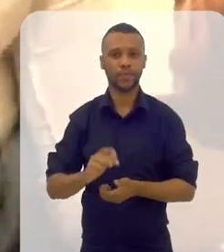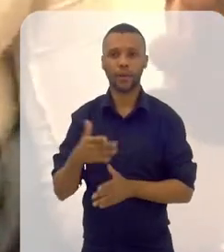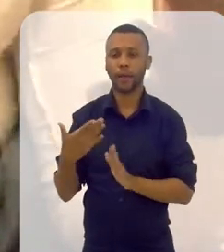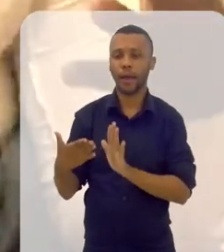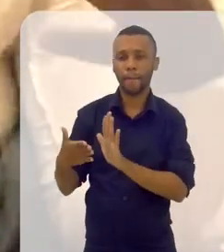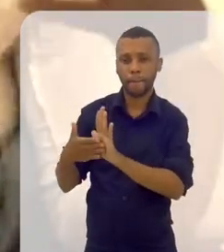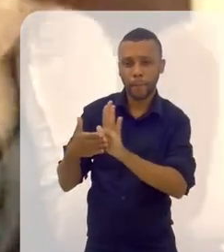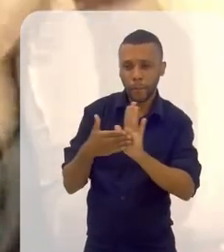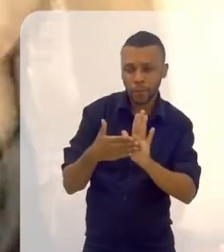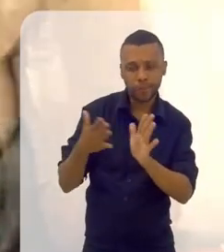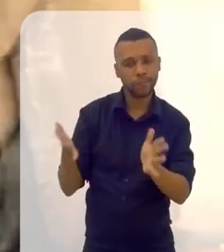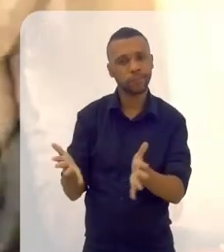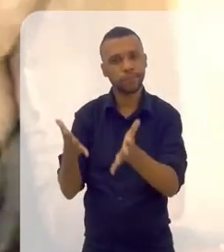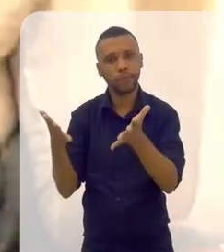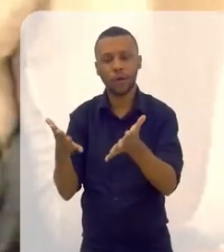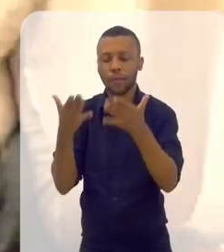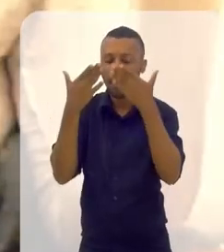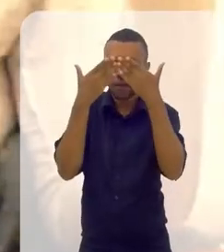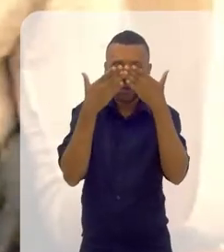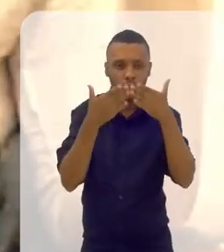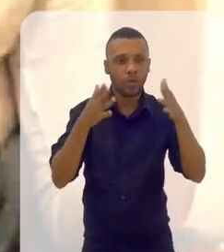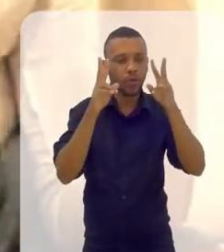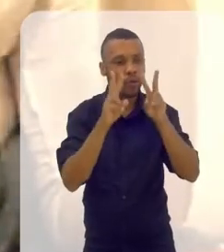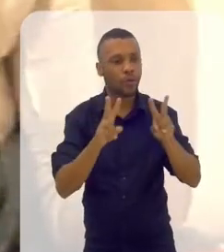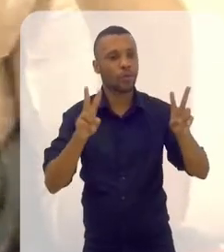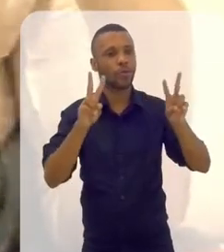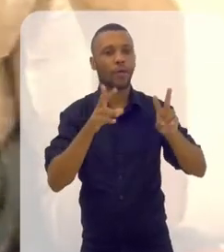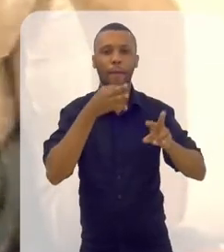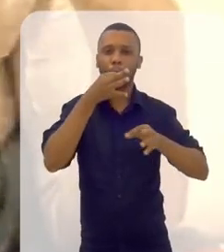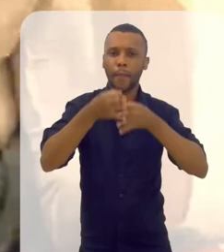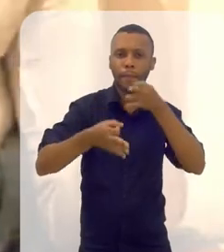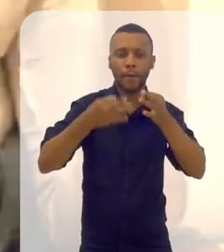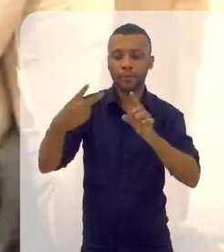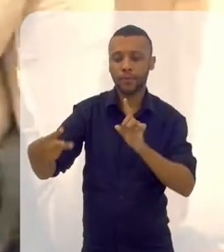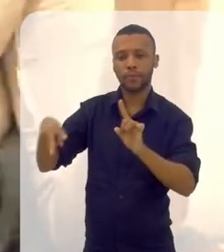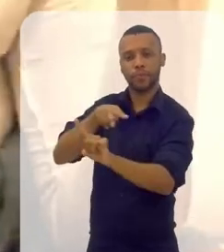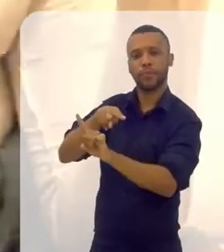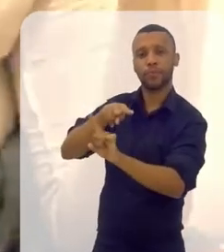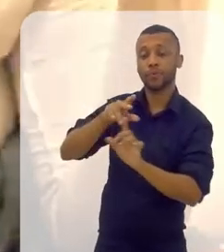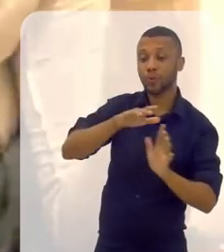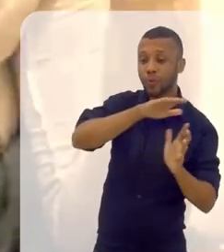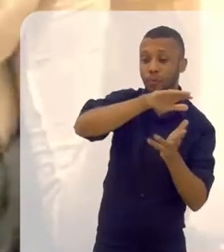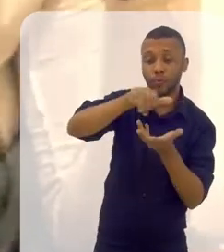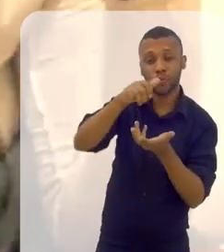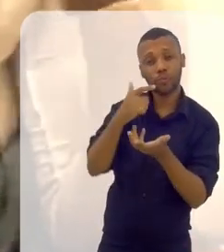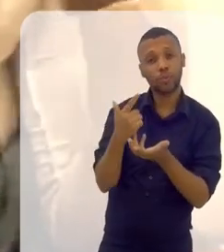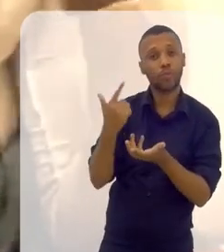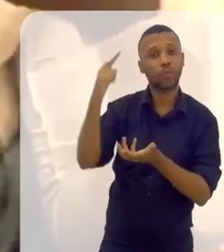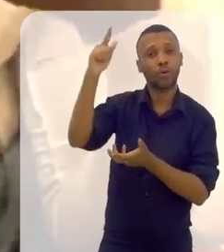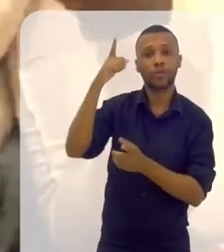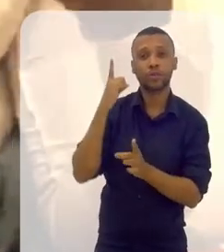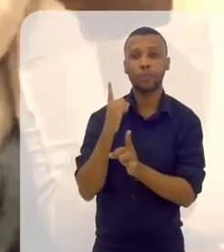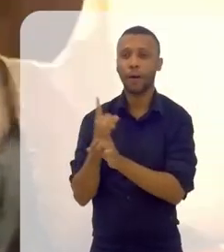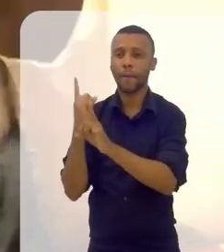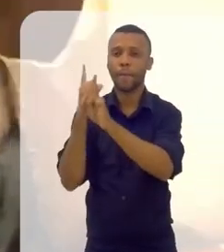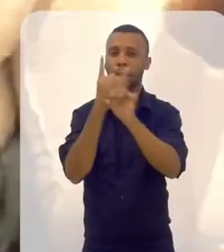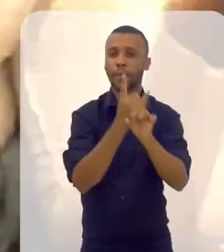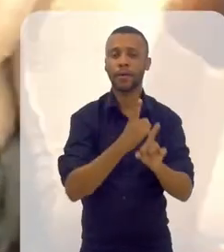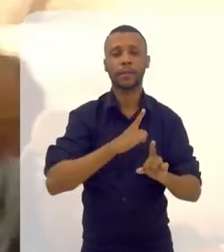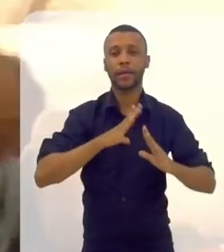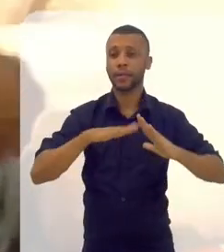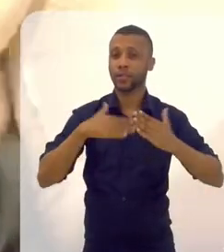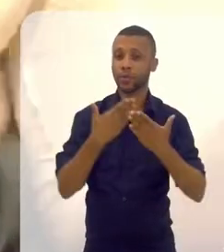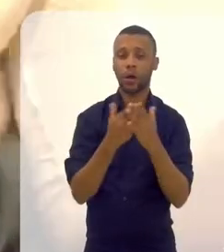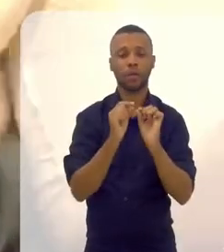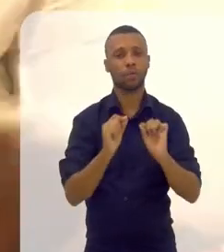proporcionou uma visão assim de um outro mundo mesmo, de descobrir que existem outras escolas